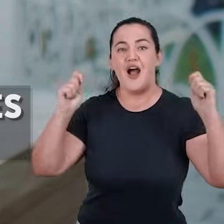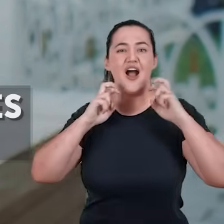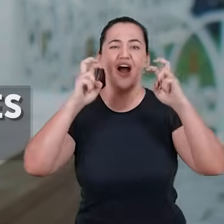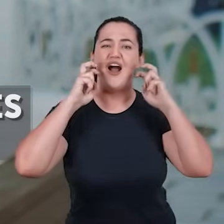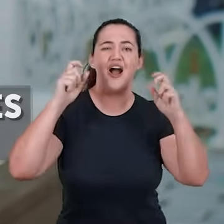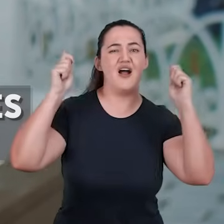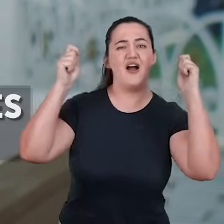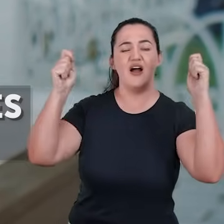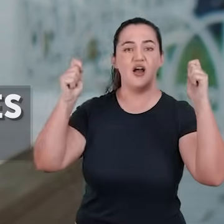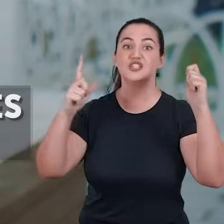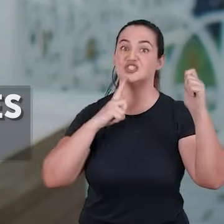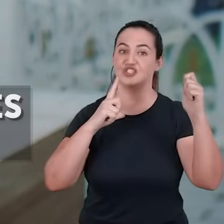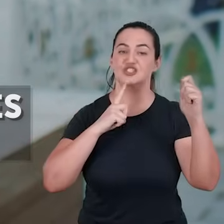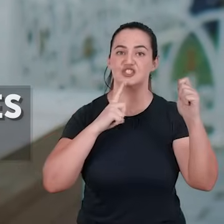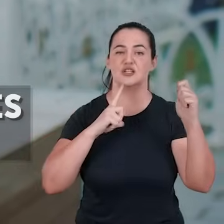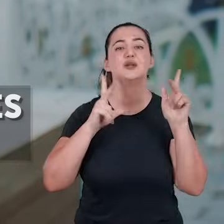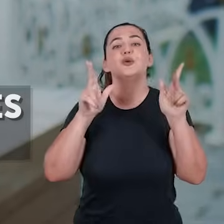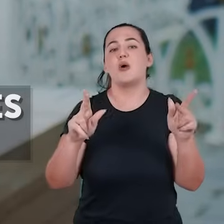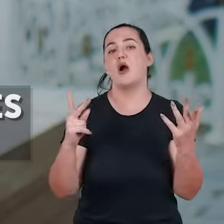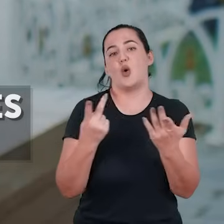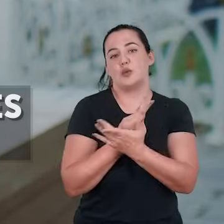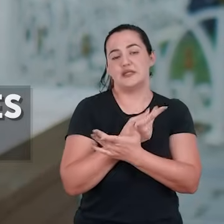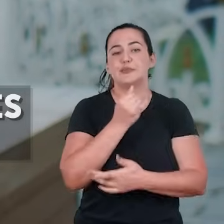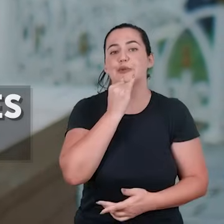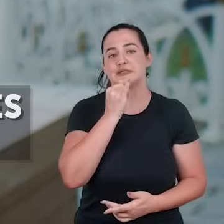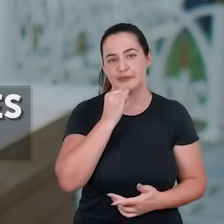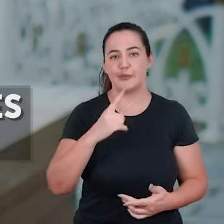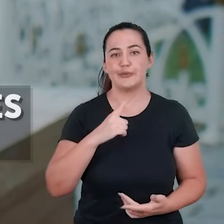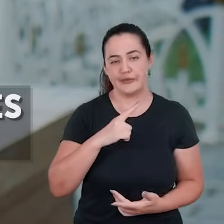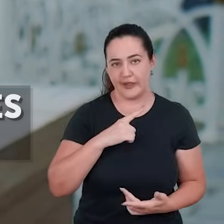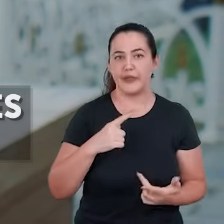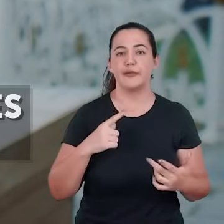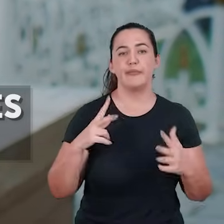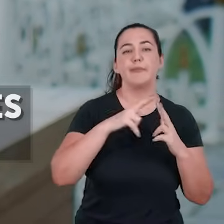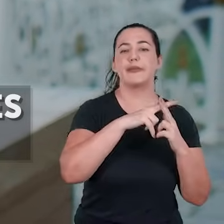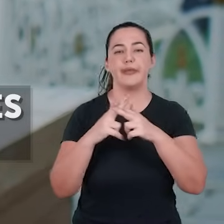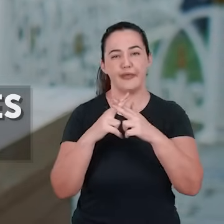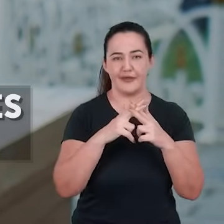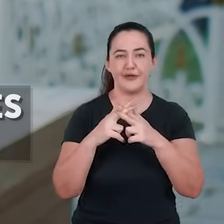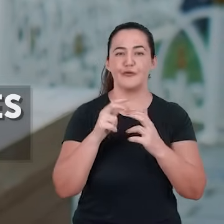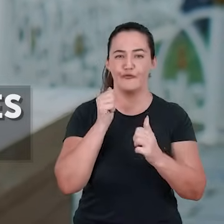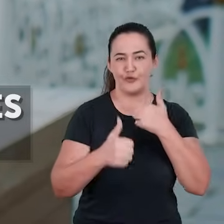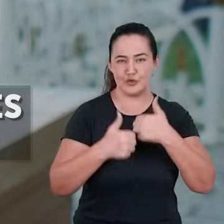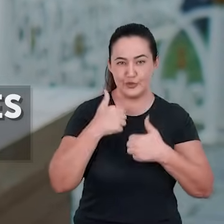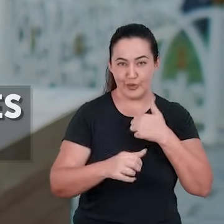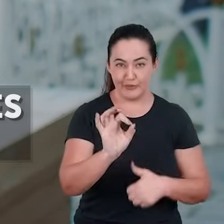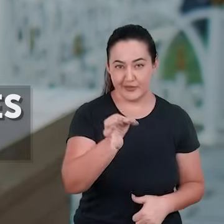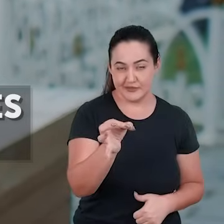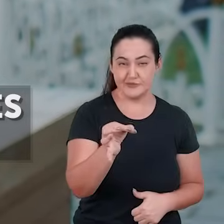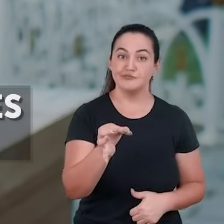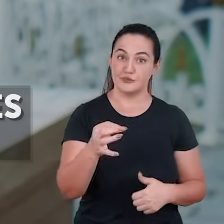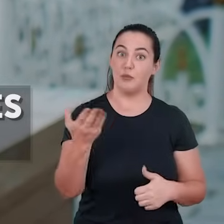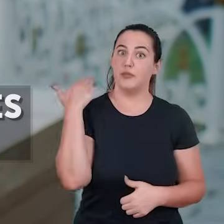ordem, torcendo. E como acontece hoje em brigas de torcidas organizadas, também no passado acontecia isso. Assim como vemos